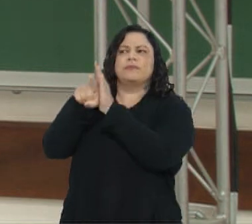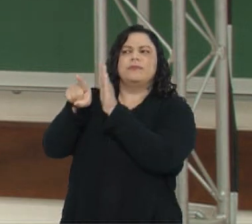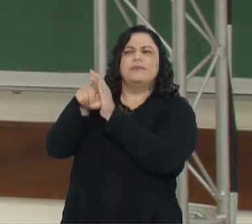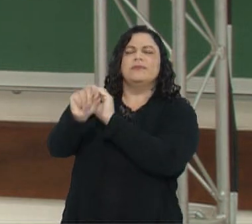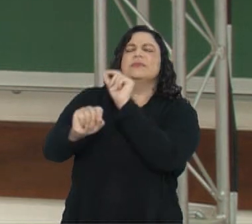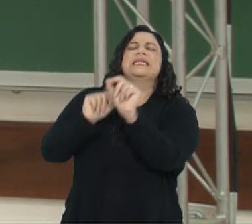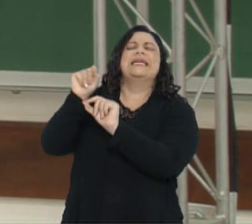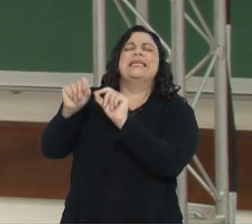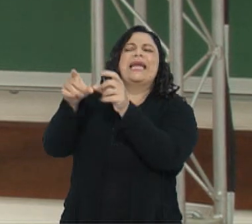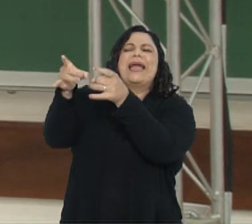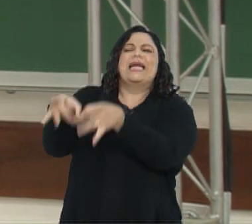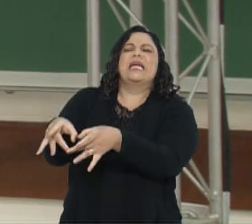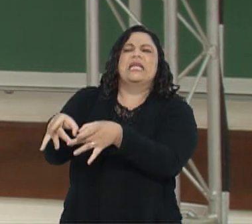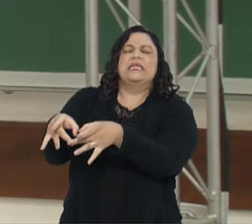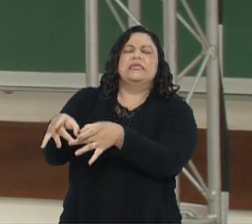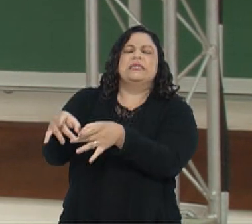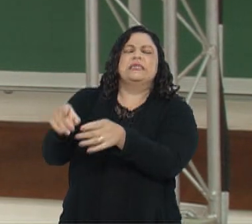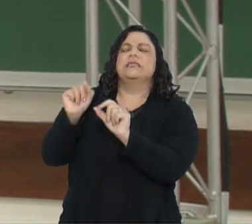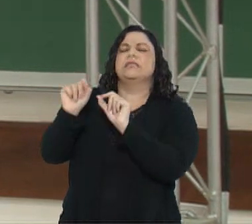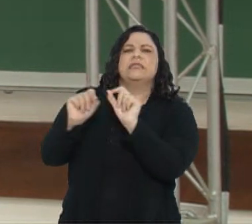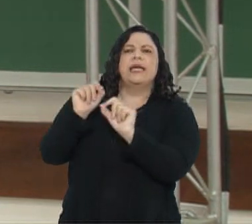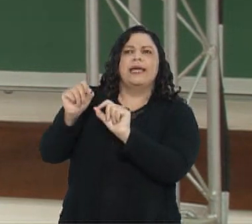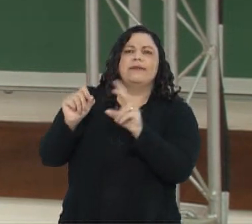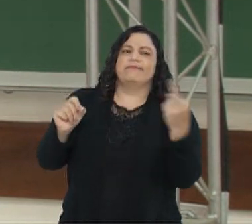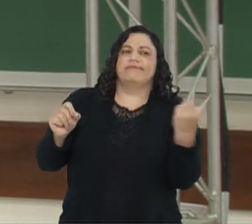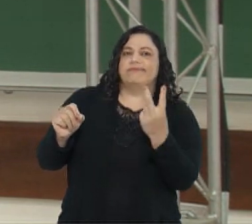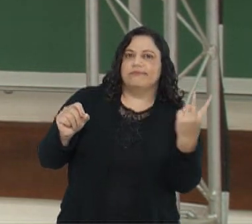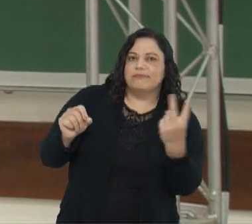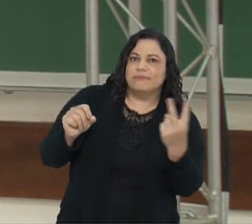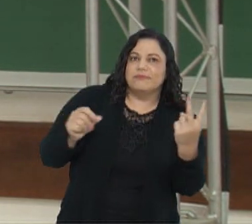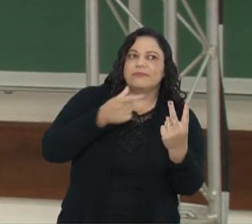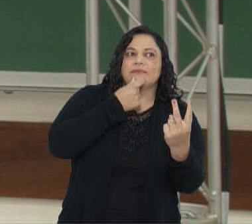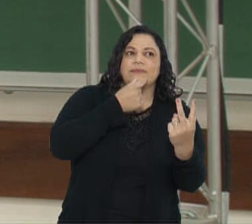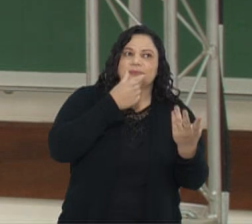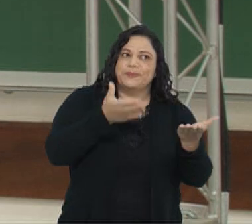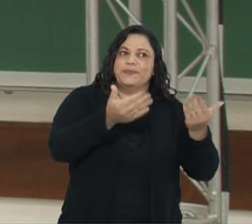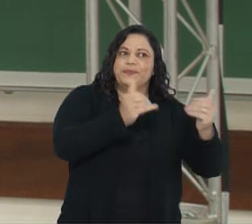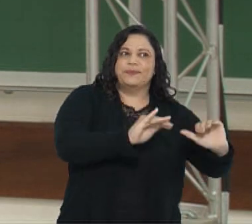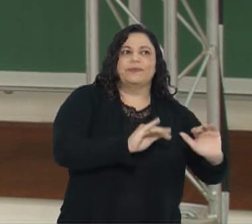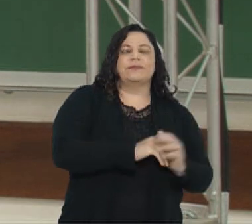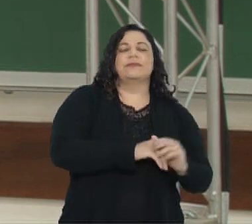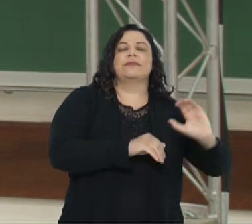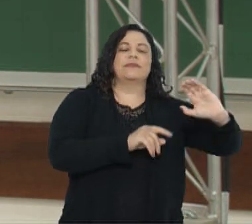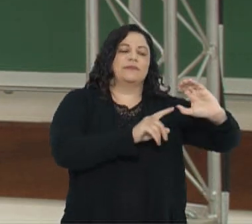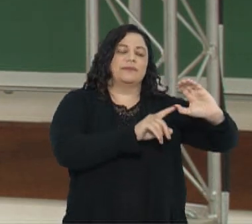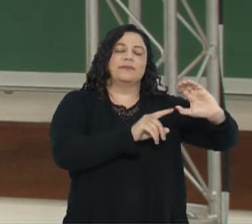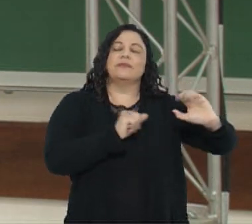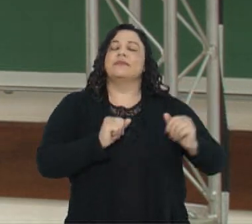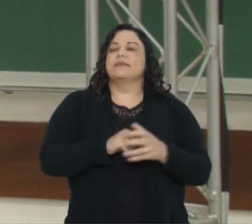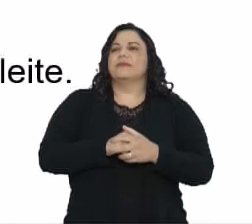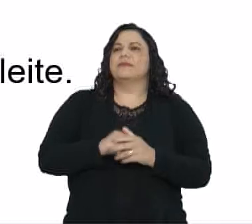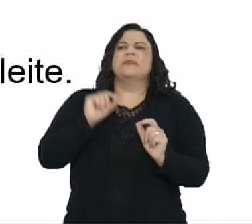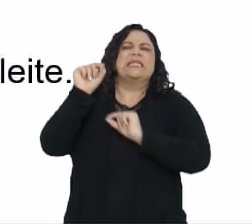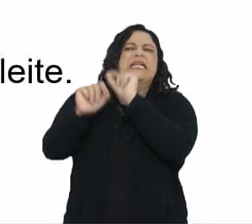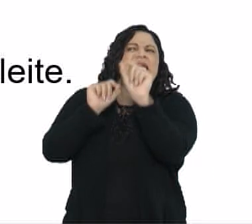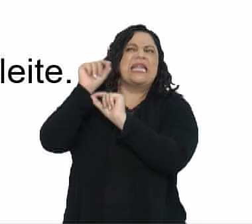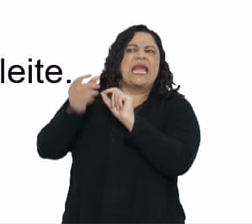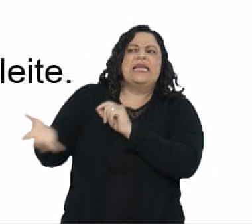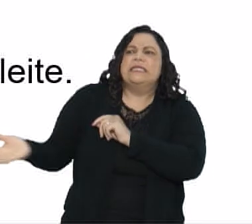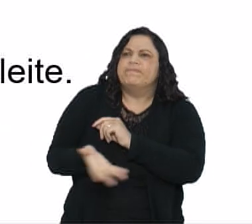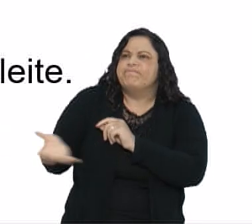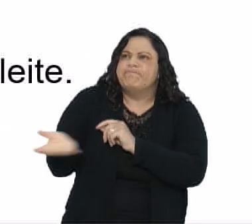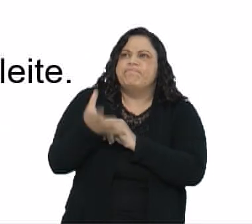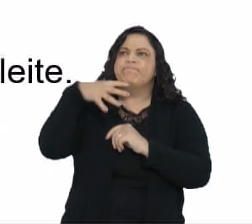Raimundo. C. Eles estão sempre correndo. Quem está sempre correndo? Eles.